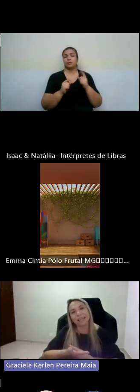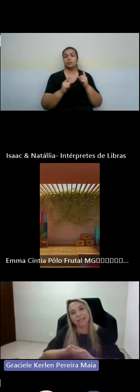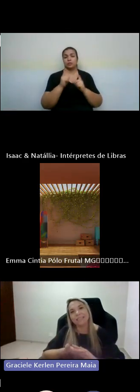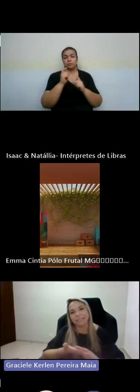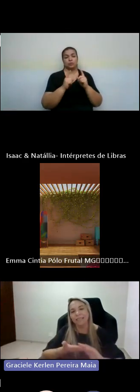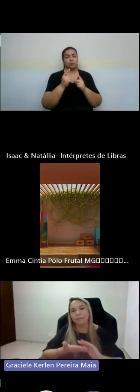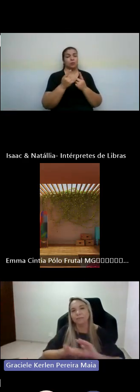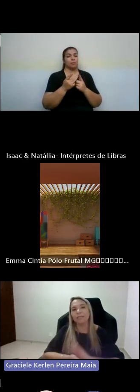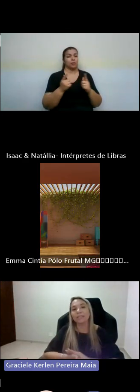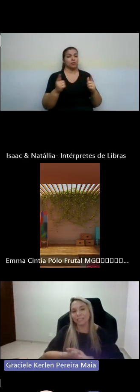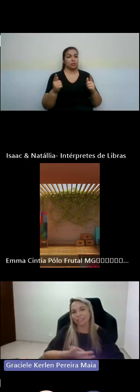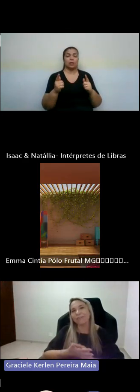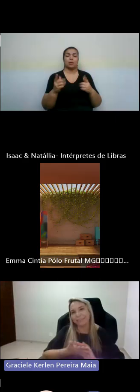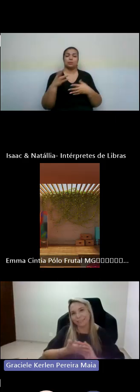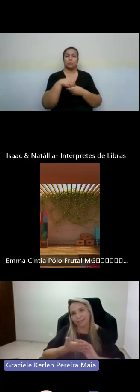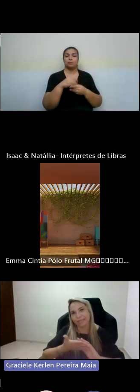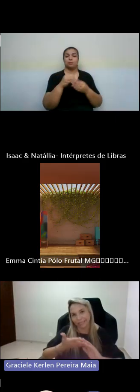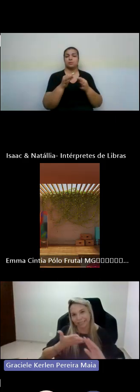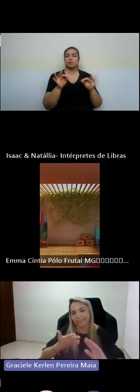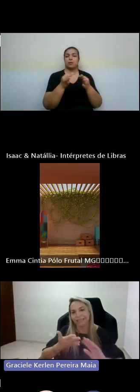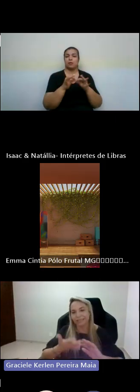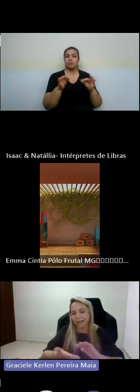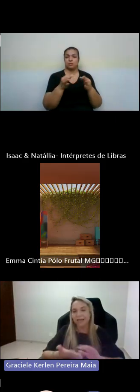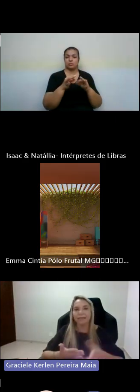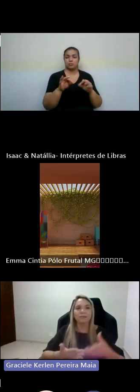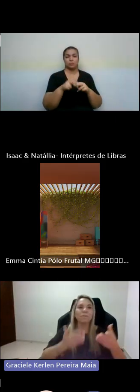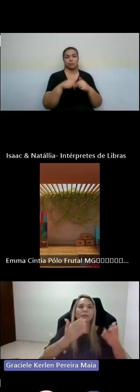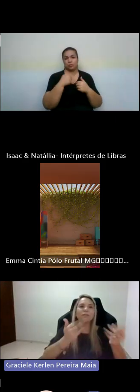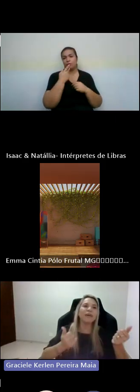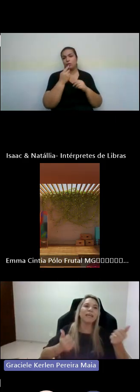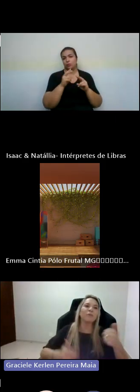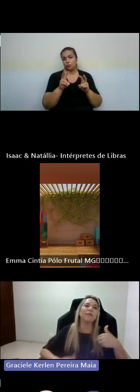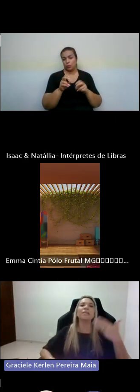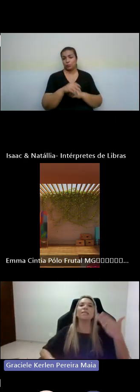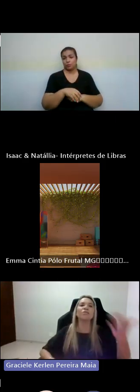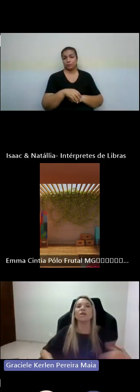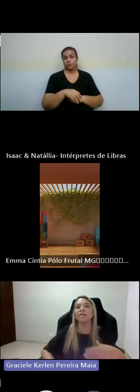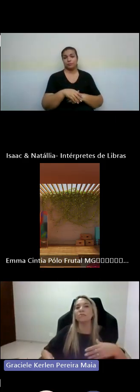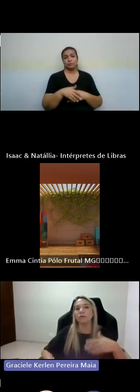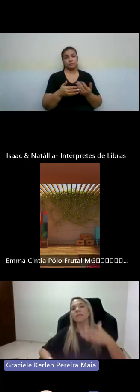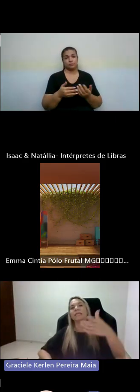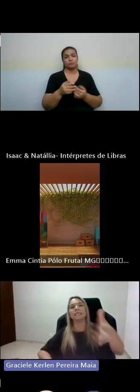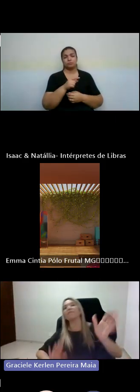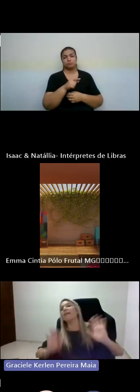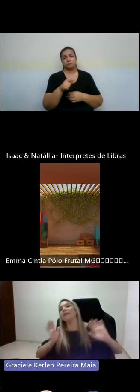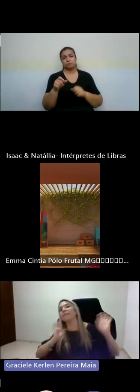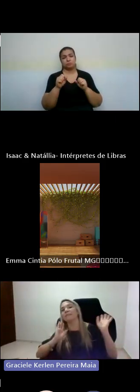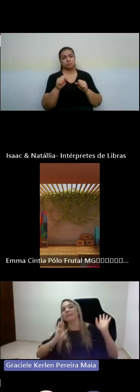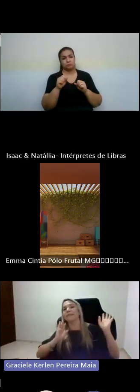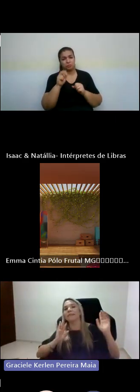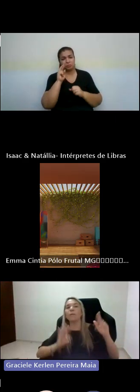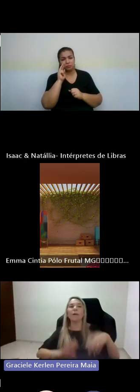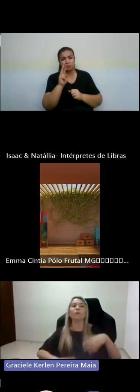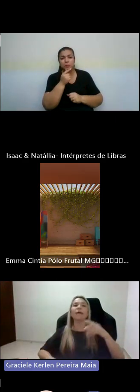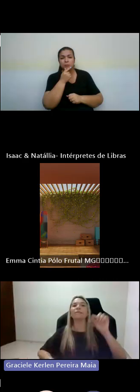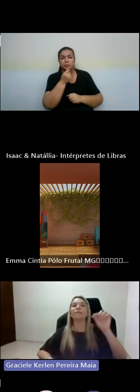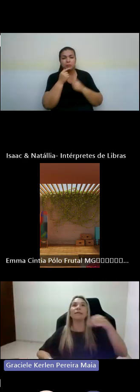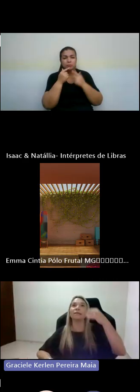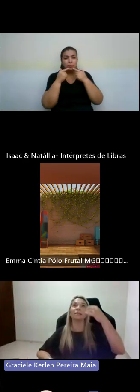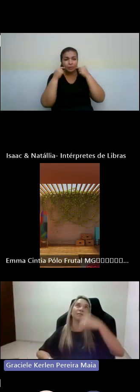na sintase. Por isso que a gente está falando dela aqui, tá? Então, você pode ver ali um menininho sorrindo, com certeza ele está feliz. Se